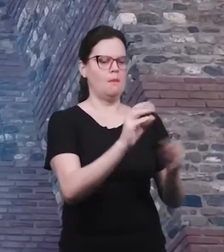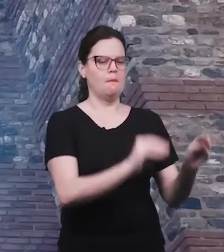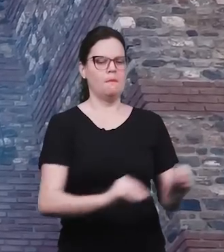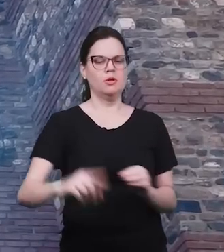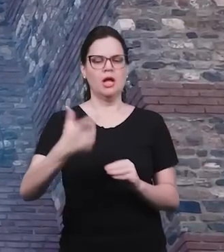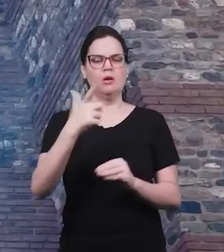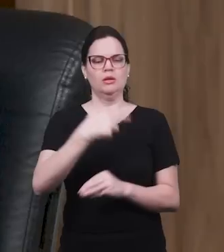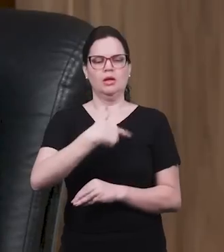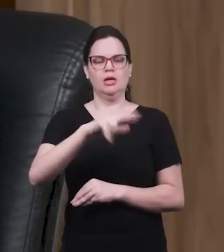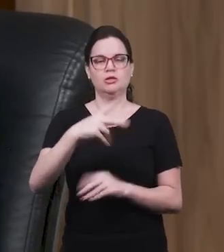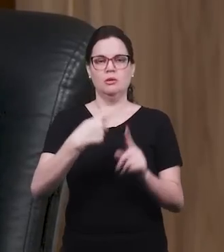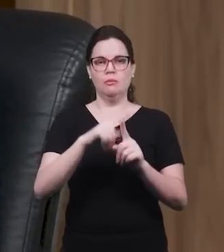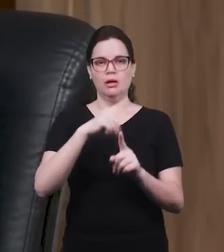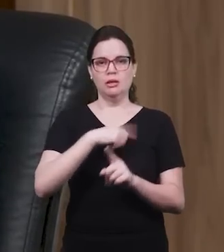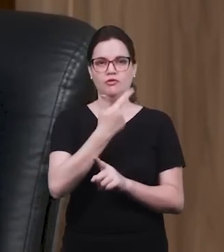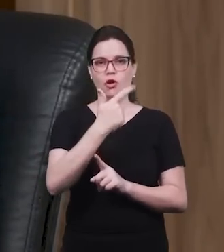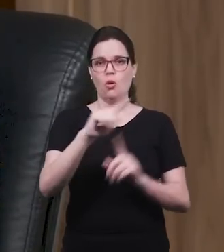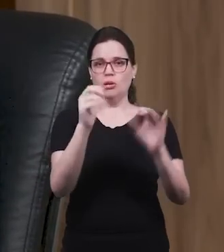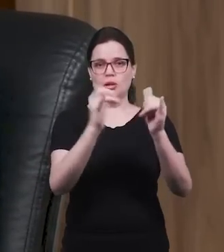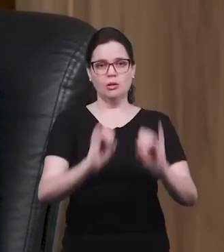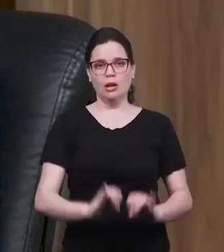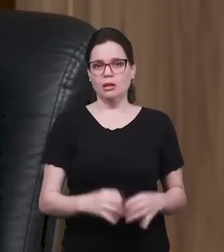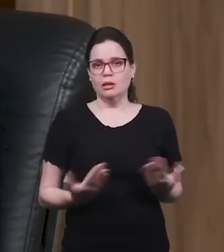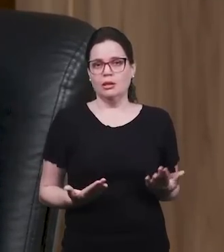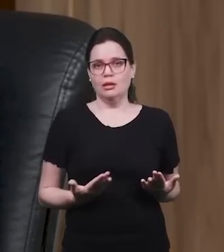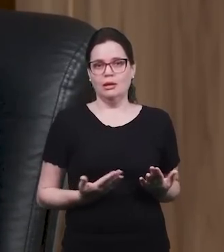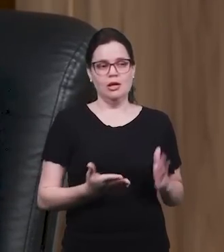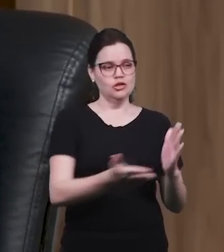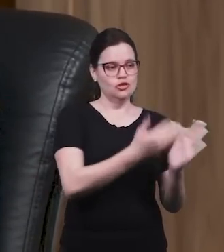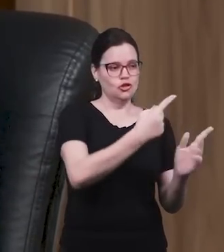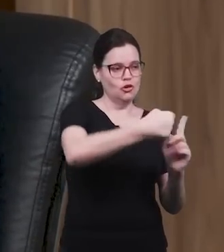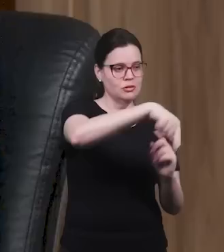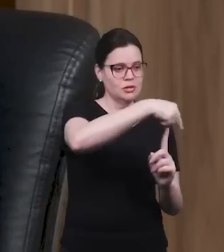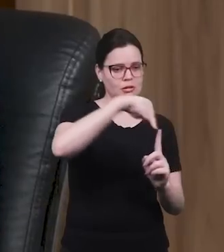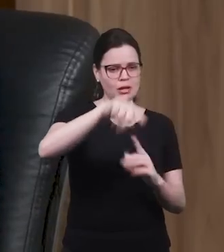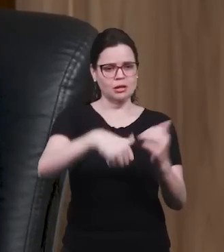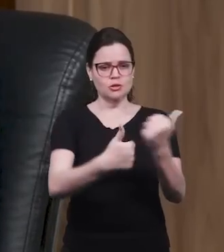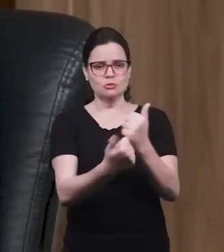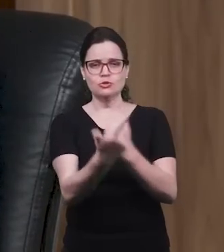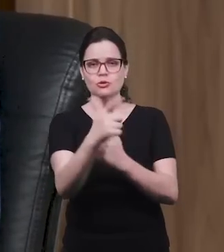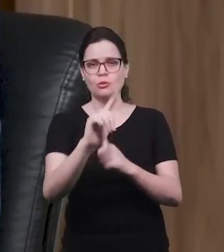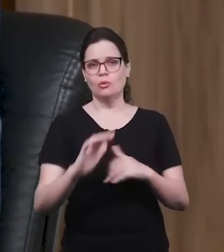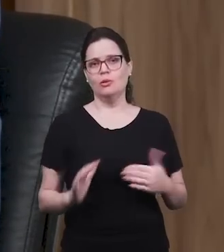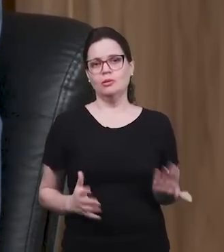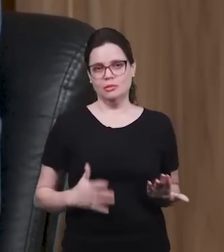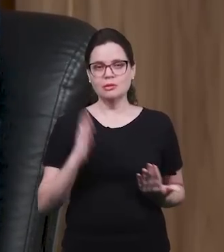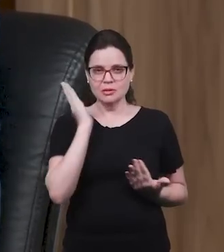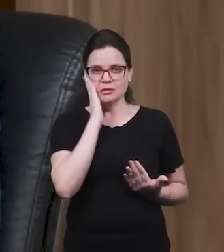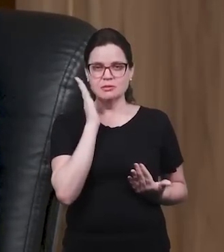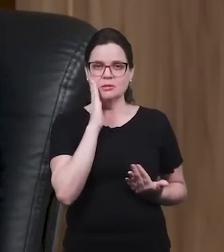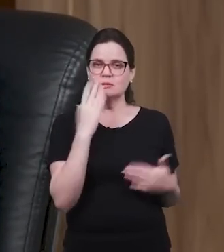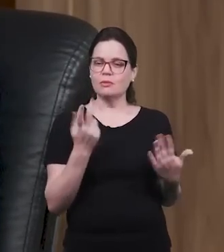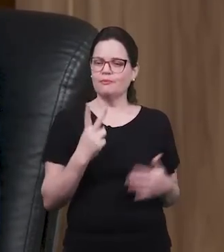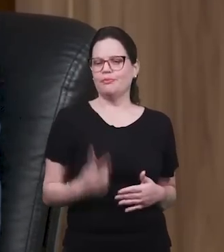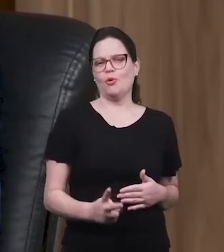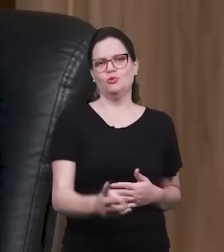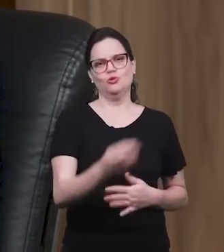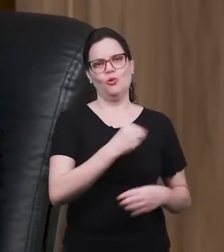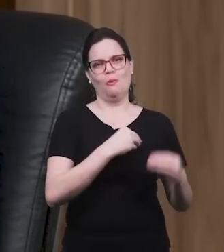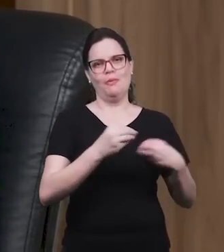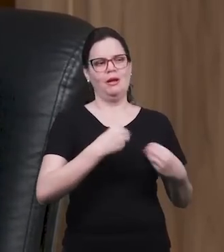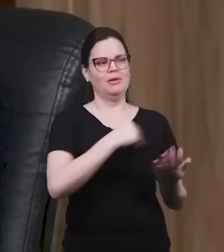ponto aqui, por certo os companheiros vão alongar mais o assunto. É dizer o